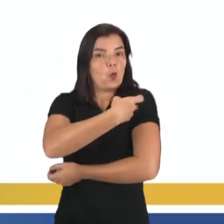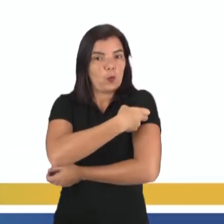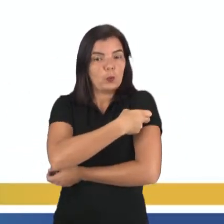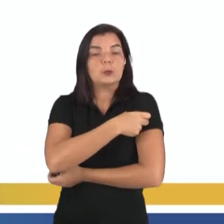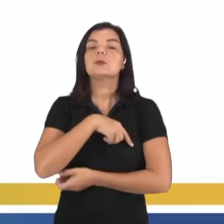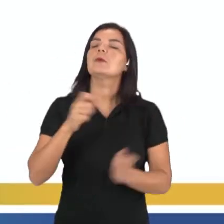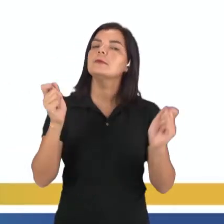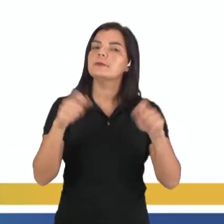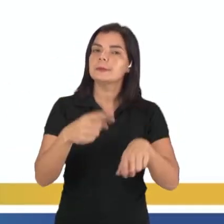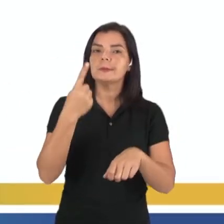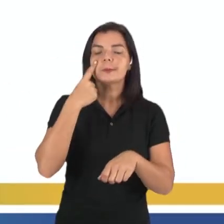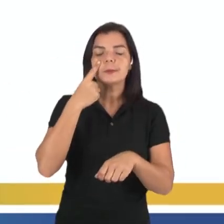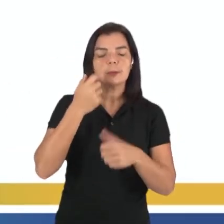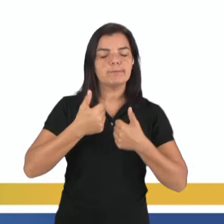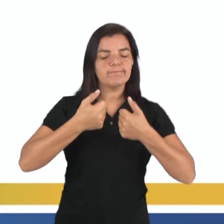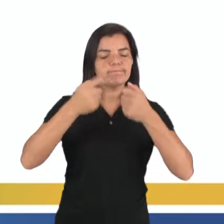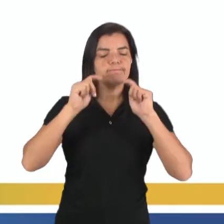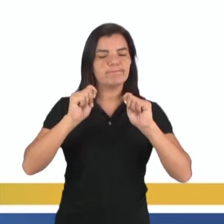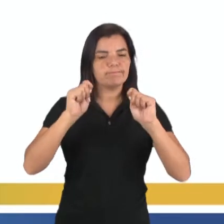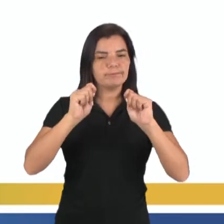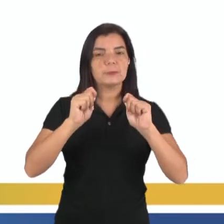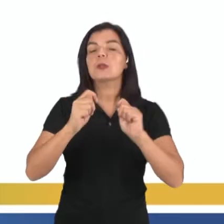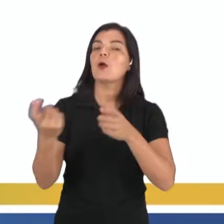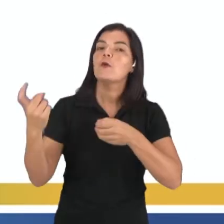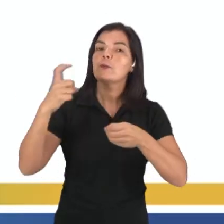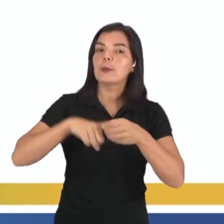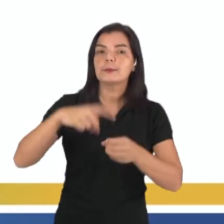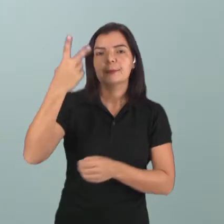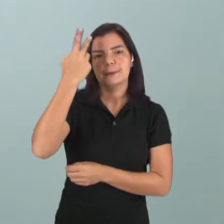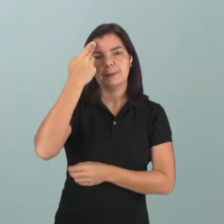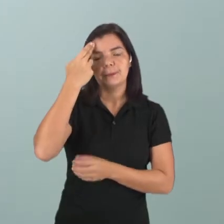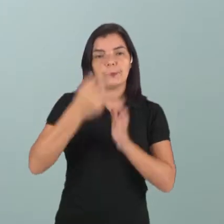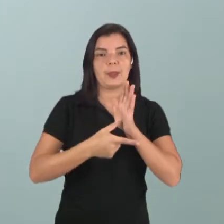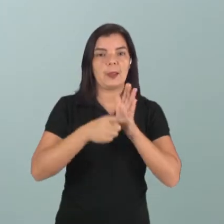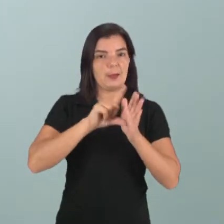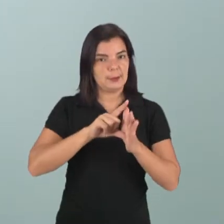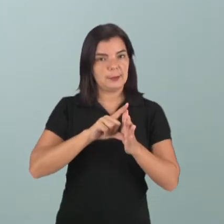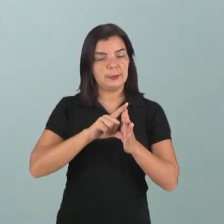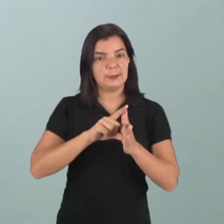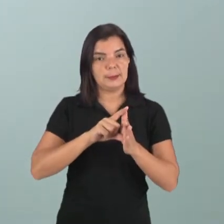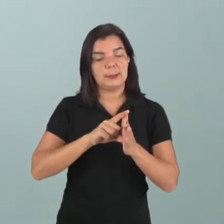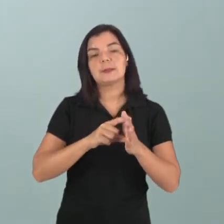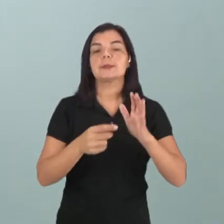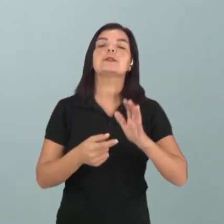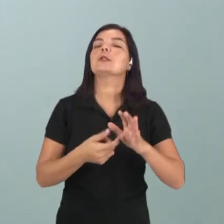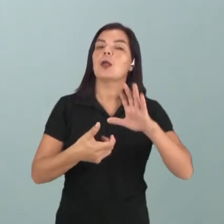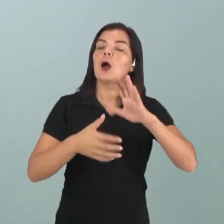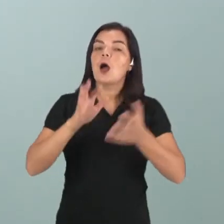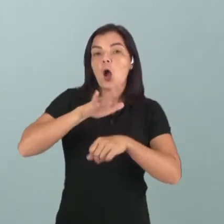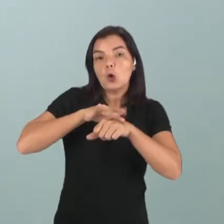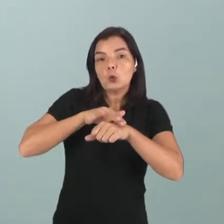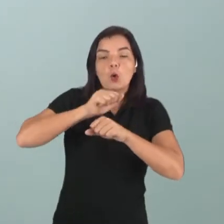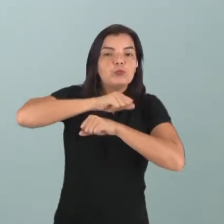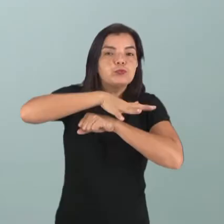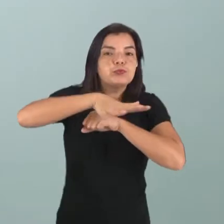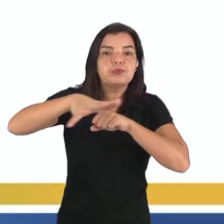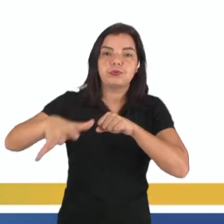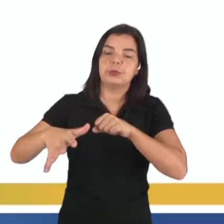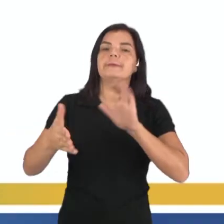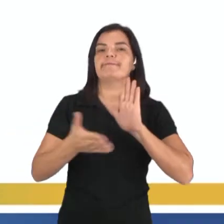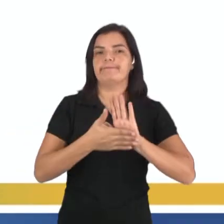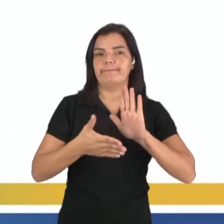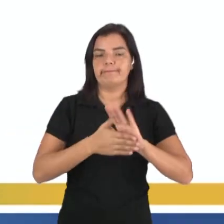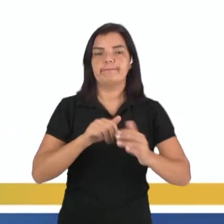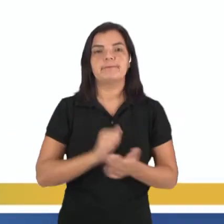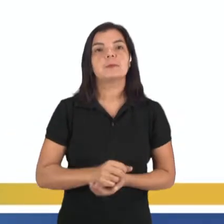então vamos aí, né, pensamento positivo para tudo voltar ao normal antes do que a pandemia propôs. Bom, voltando agora